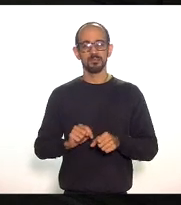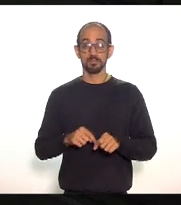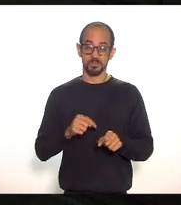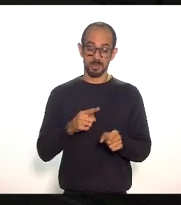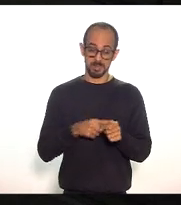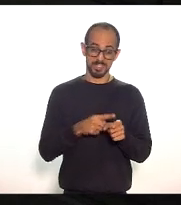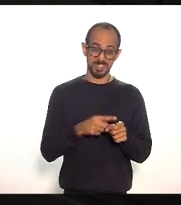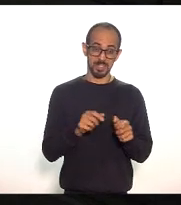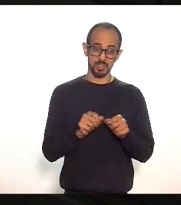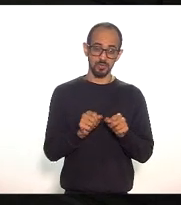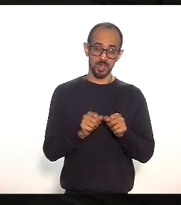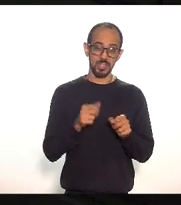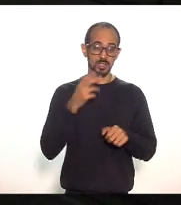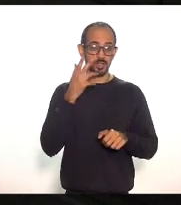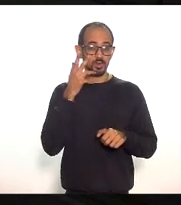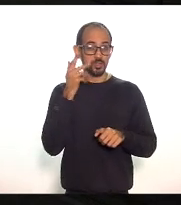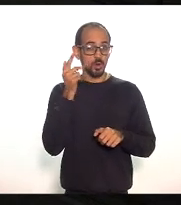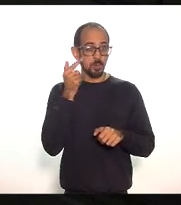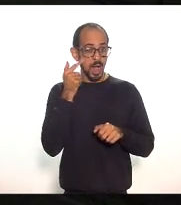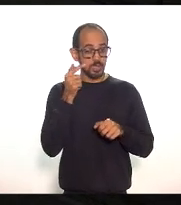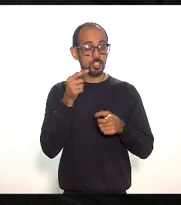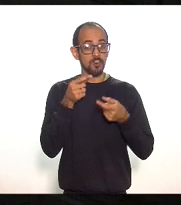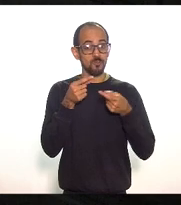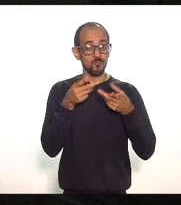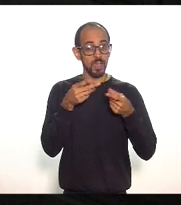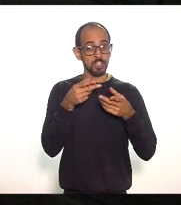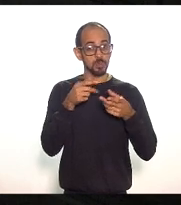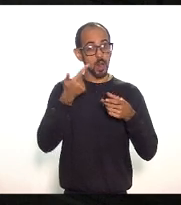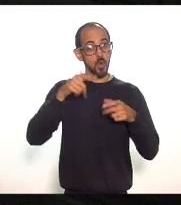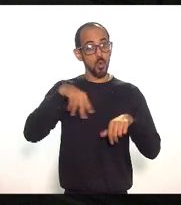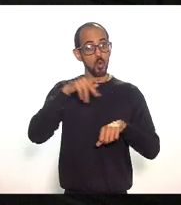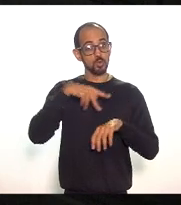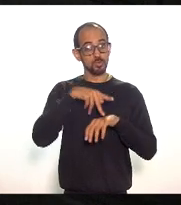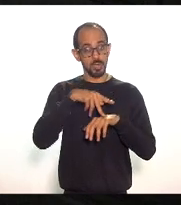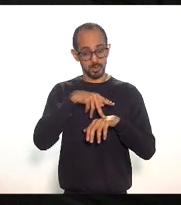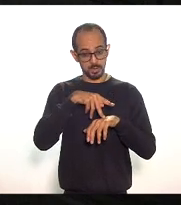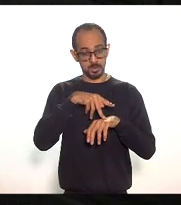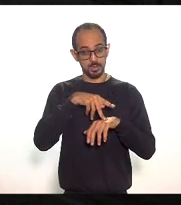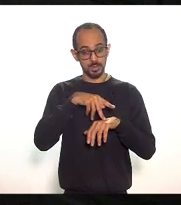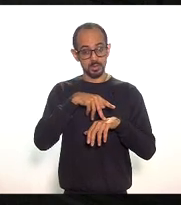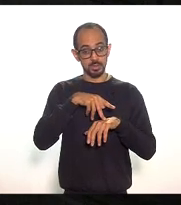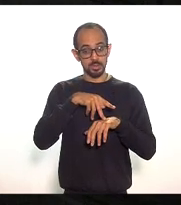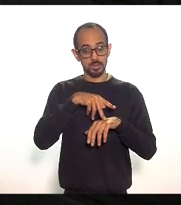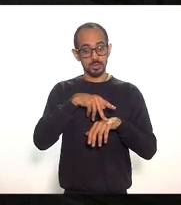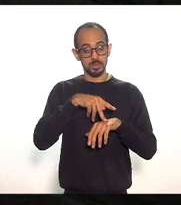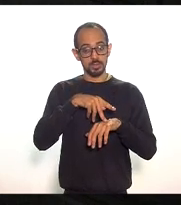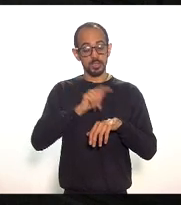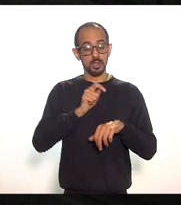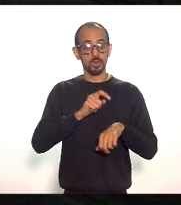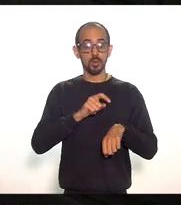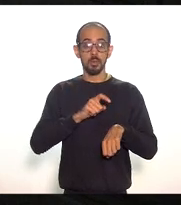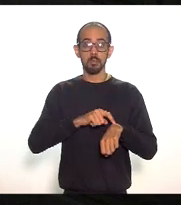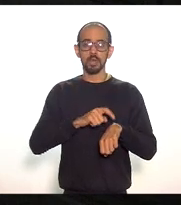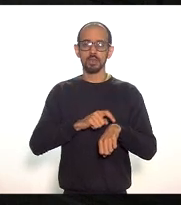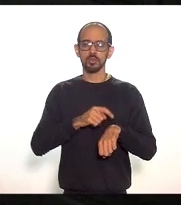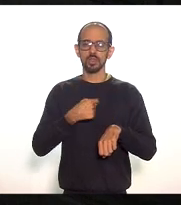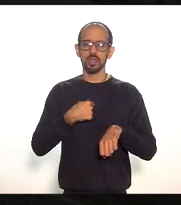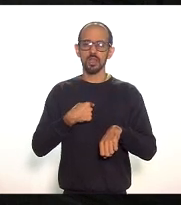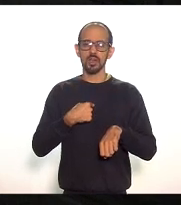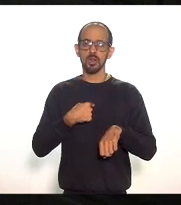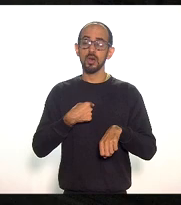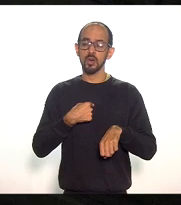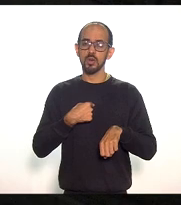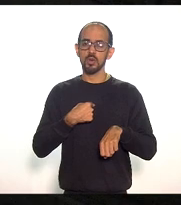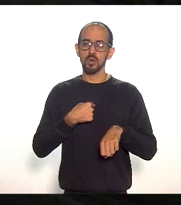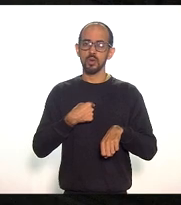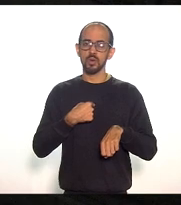tomate, exportadora de tomate. O período que eu fui secretário de desenvolvimento regional, tivemos a oportunidade de dar todo o